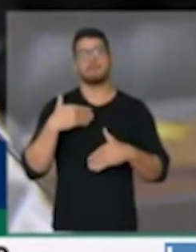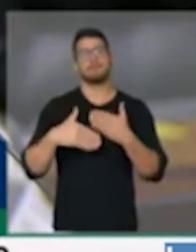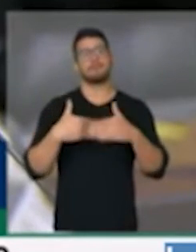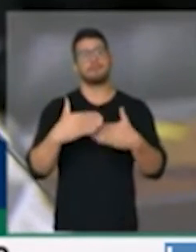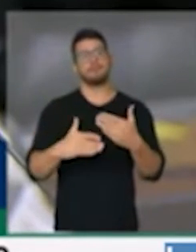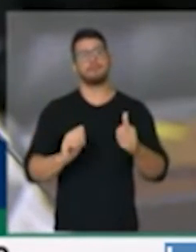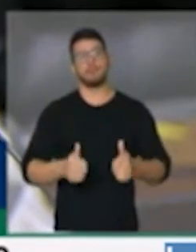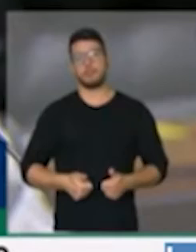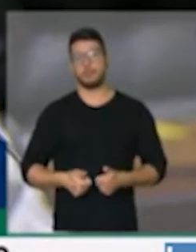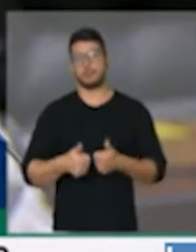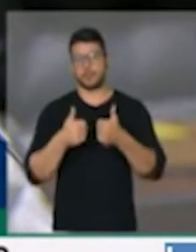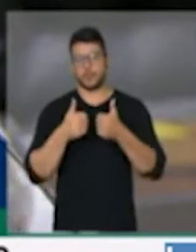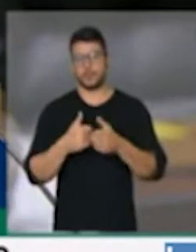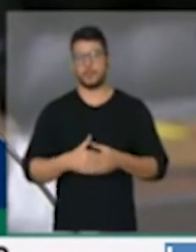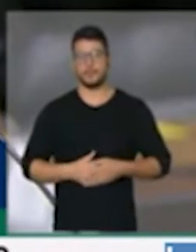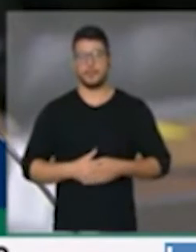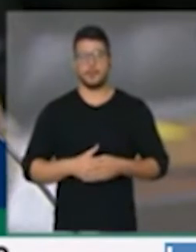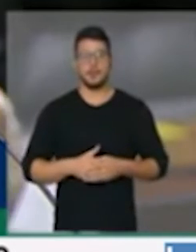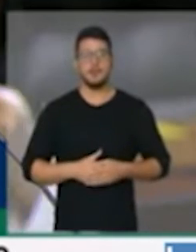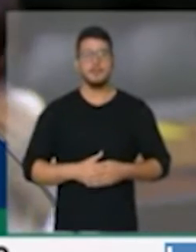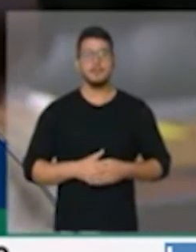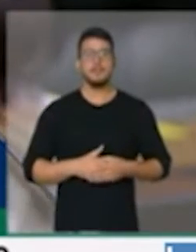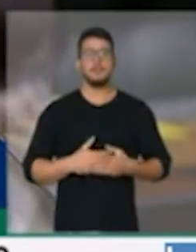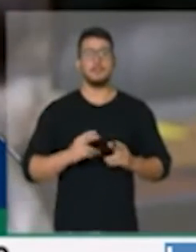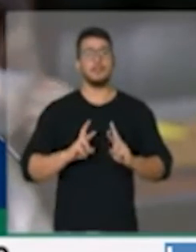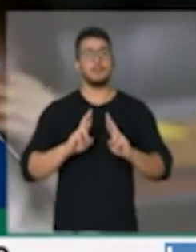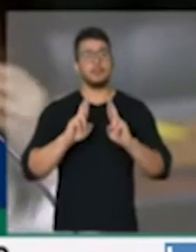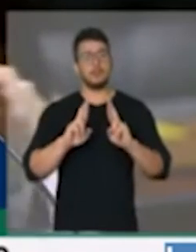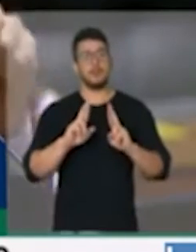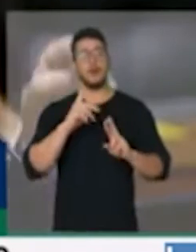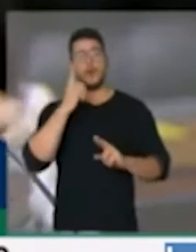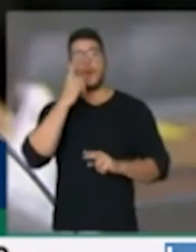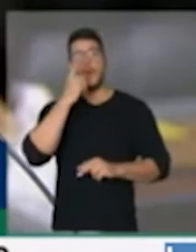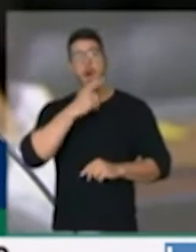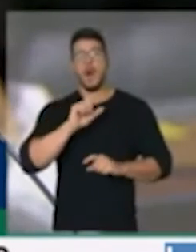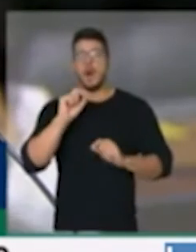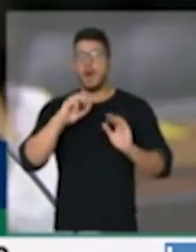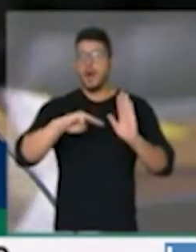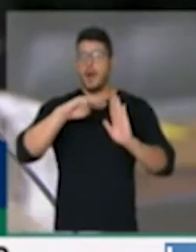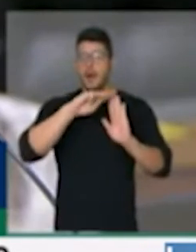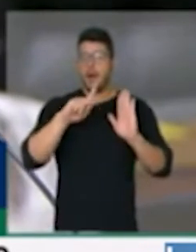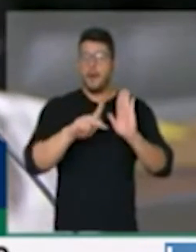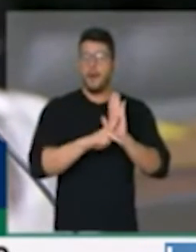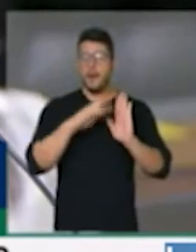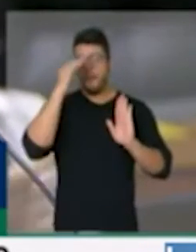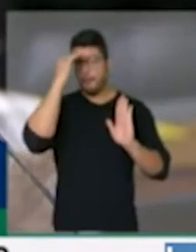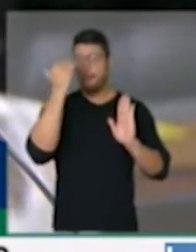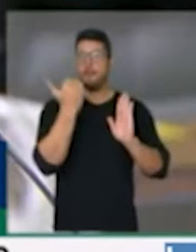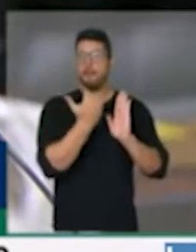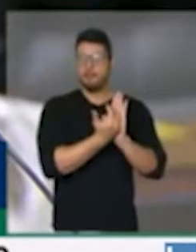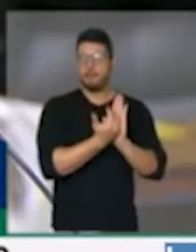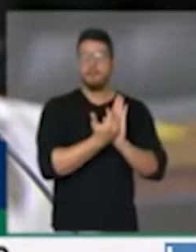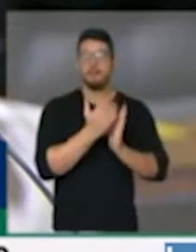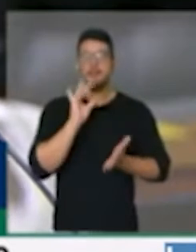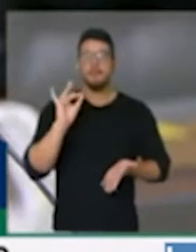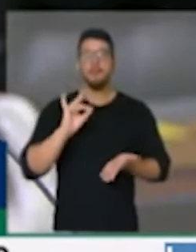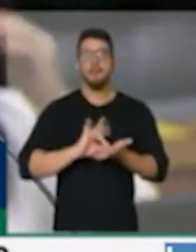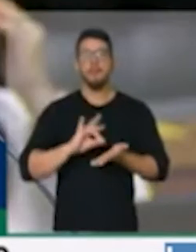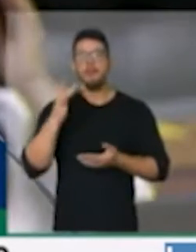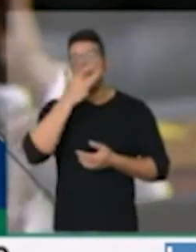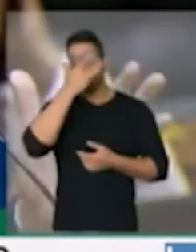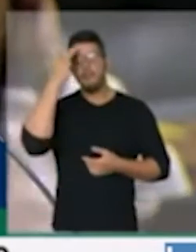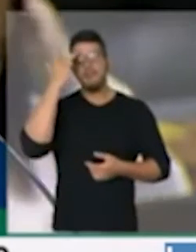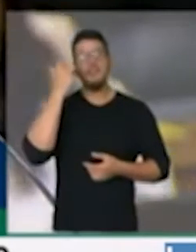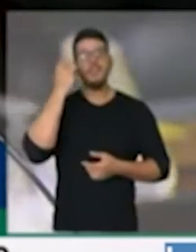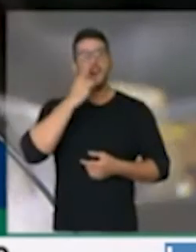provisória seja respeitada e aqueles que verdadeiramente merecem tenham acesso ao crédito.